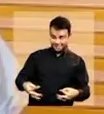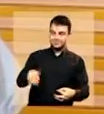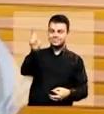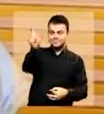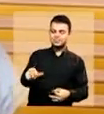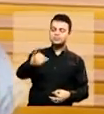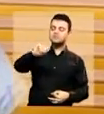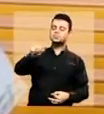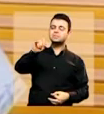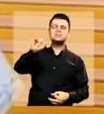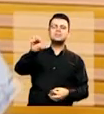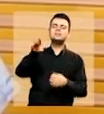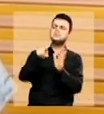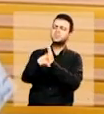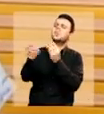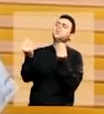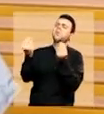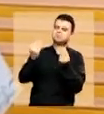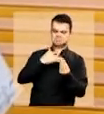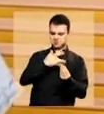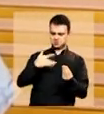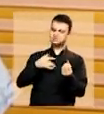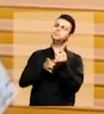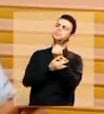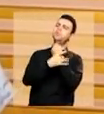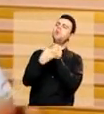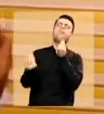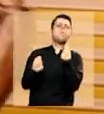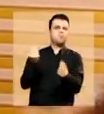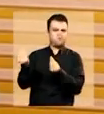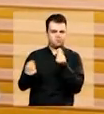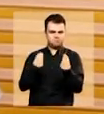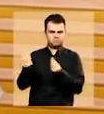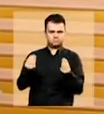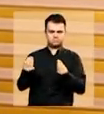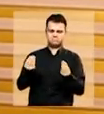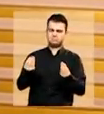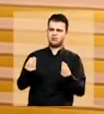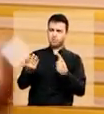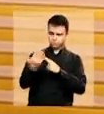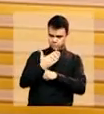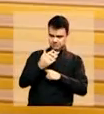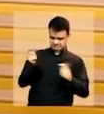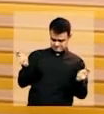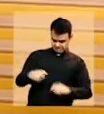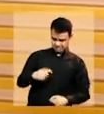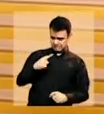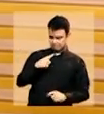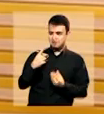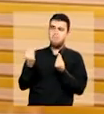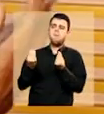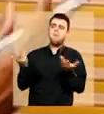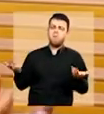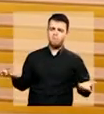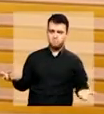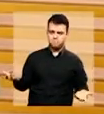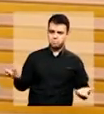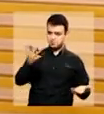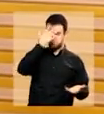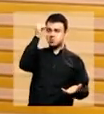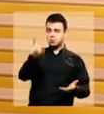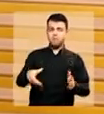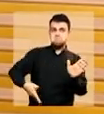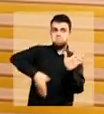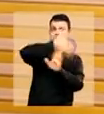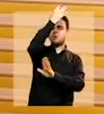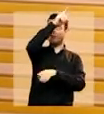sobre seguro-saúde, cuidado com a saúde. O que o seguro cobre, de que forma ele garante esse candidato que vai para